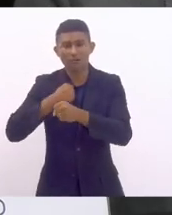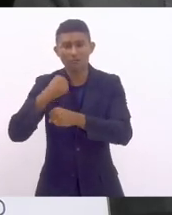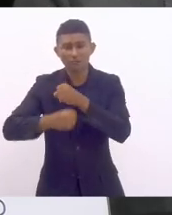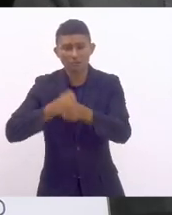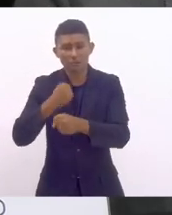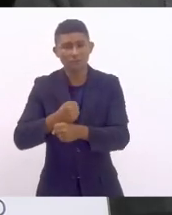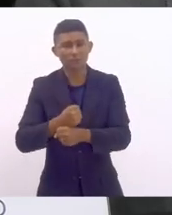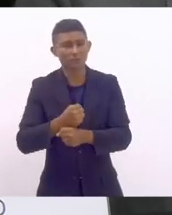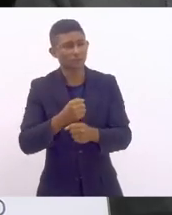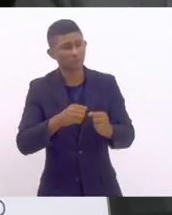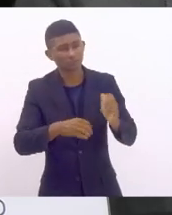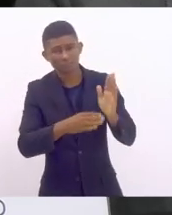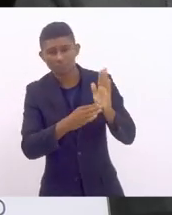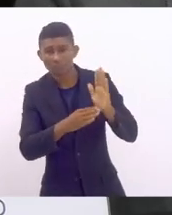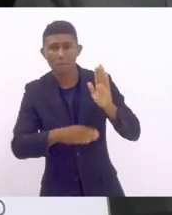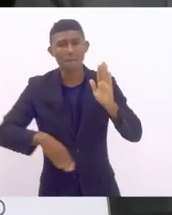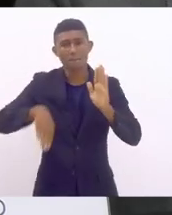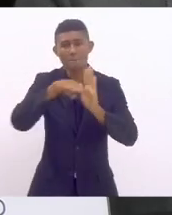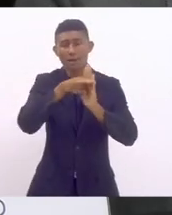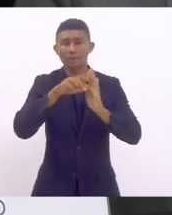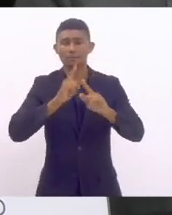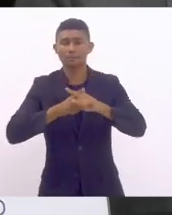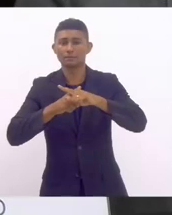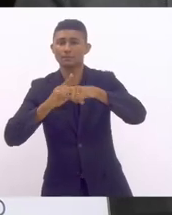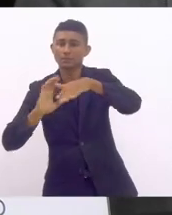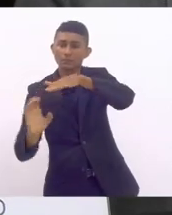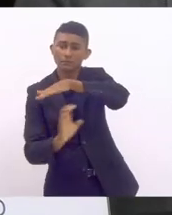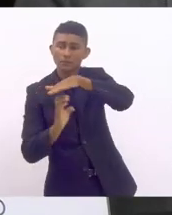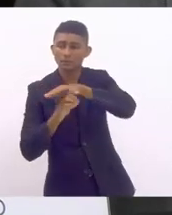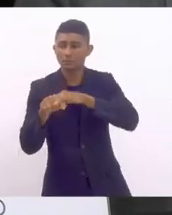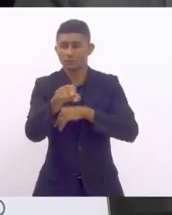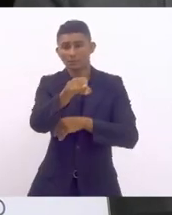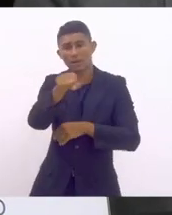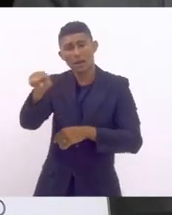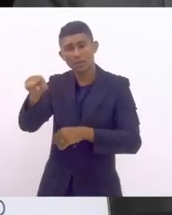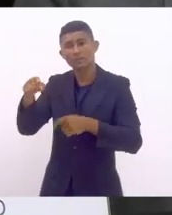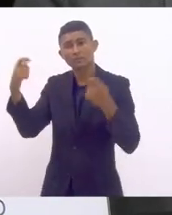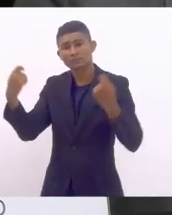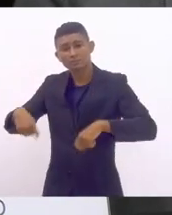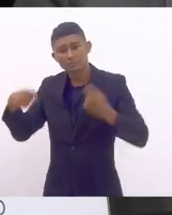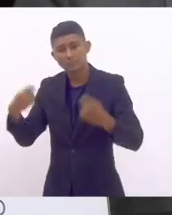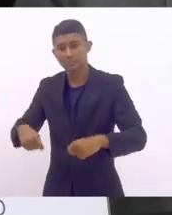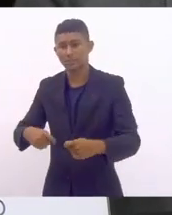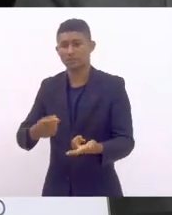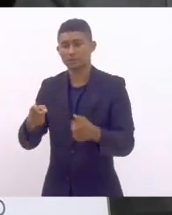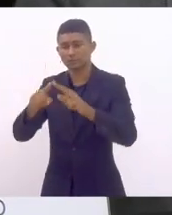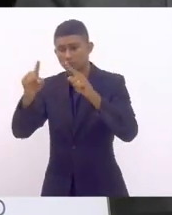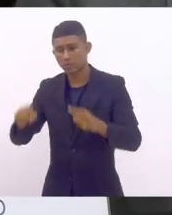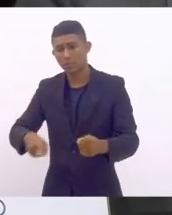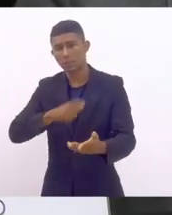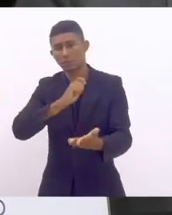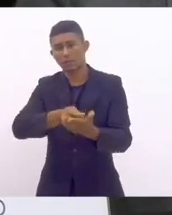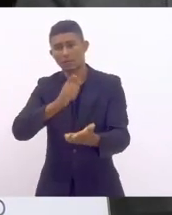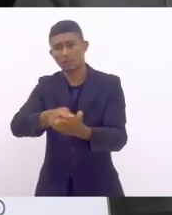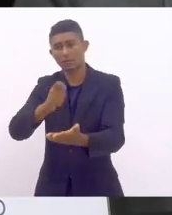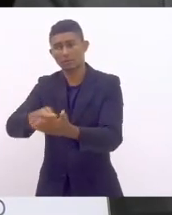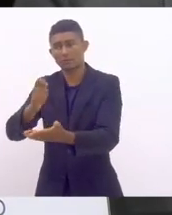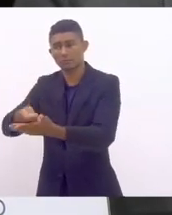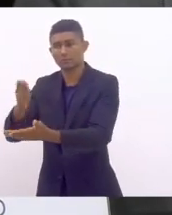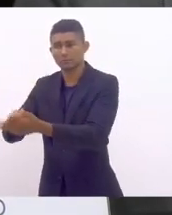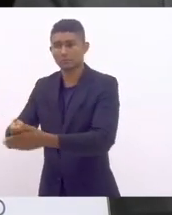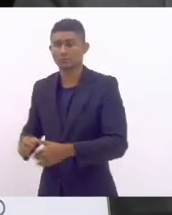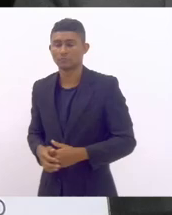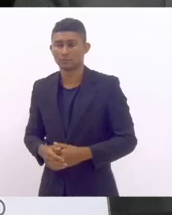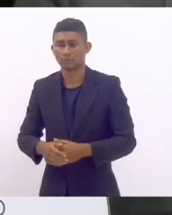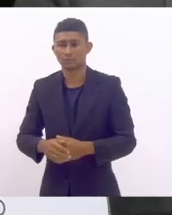dos custos que essas empresas têm né seja de curso de pessoal seja decurso de uma maneira geral e